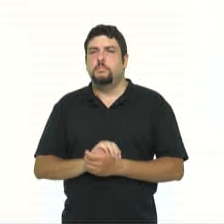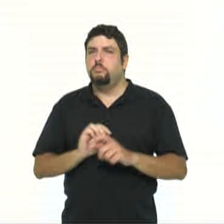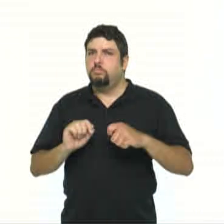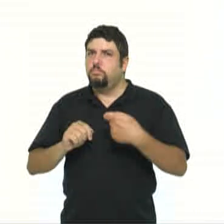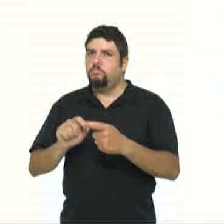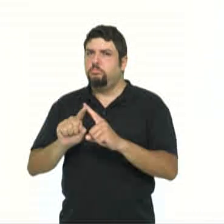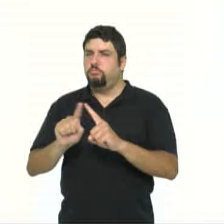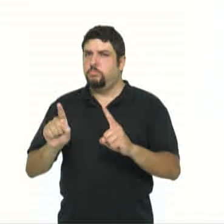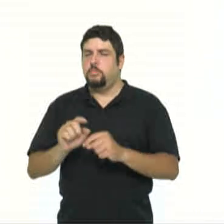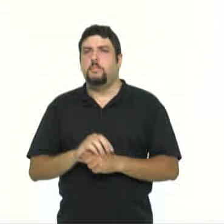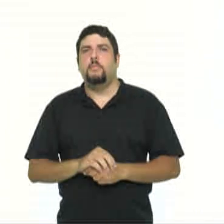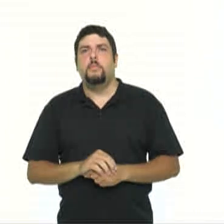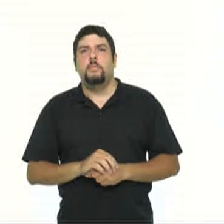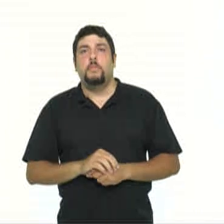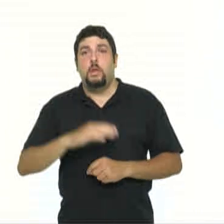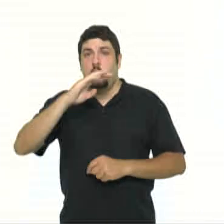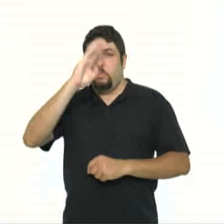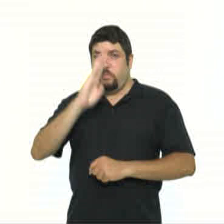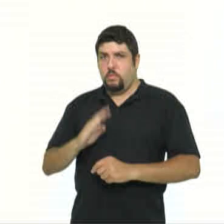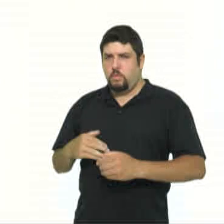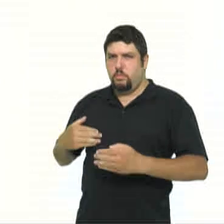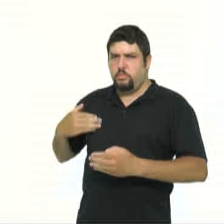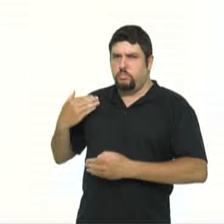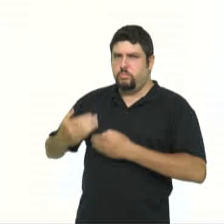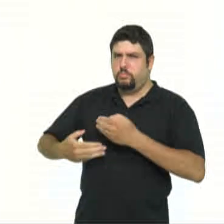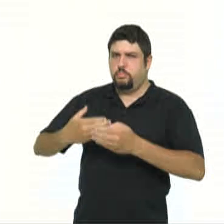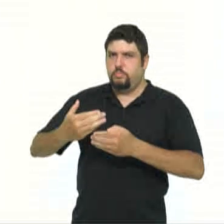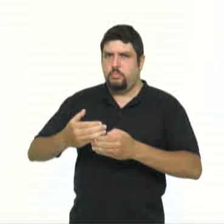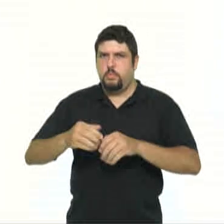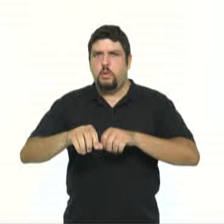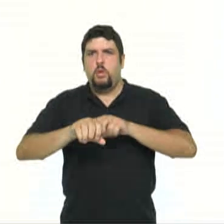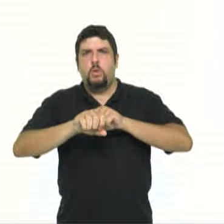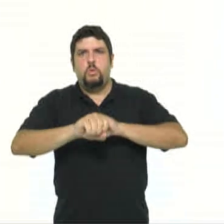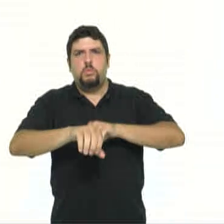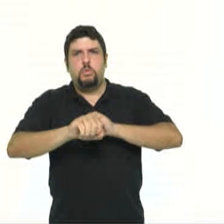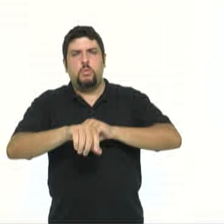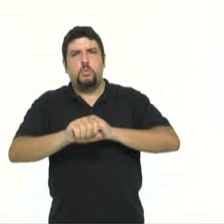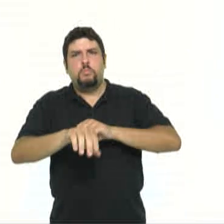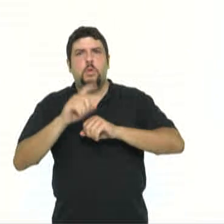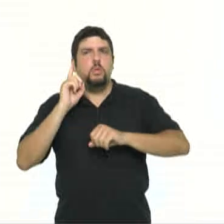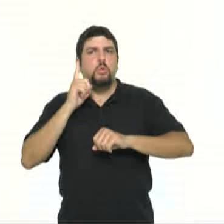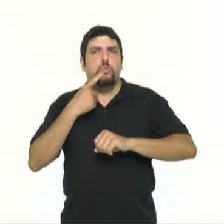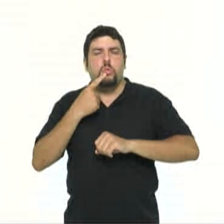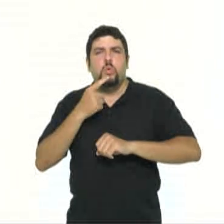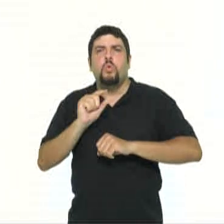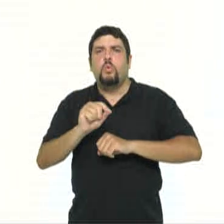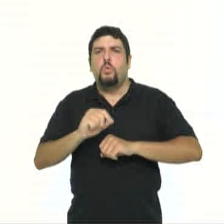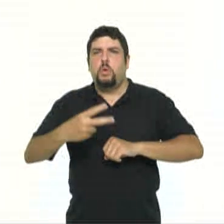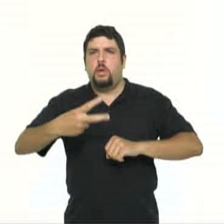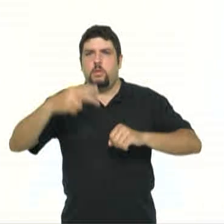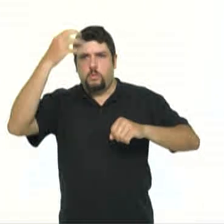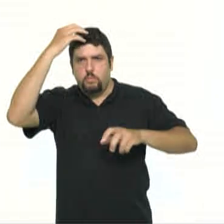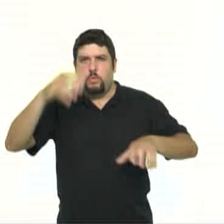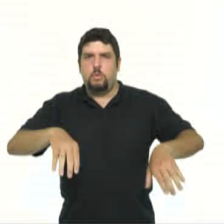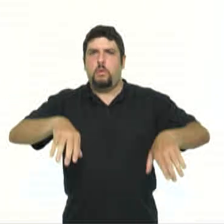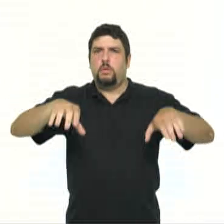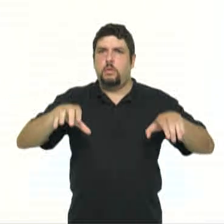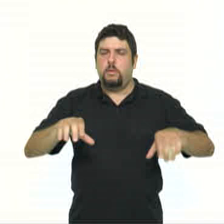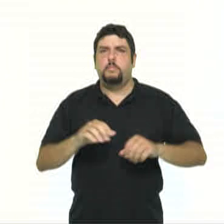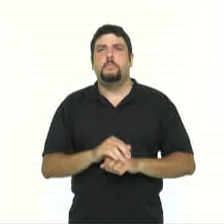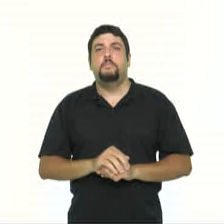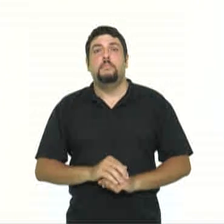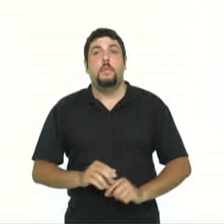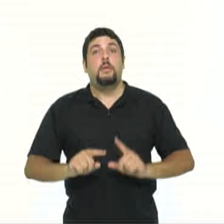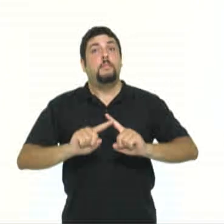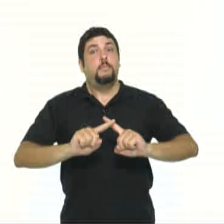de surdos remonta ao Segundo Reinado. No entanto, então você sabe que já vai vir uma outra ideia ali, né? Então foi essa